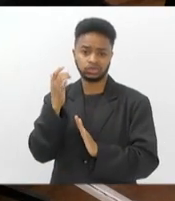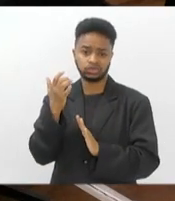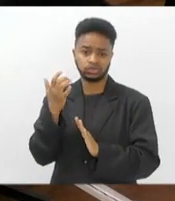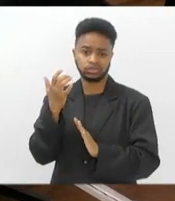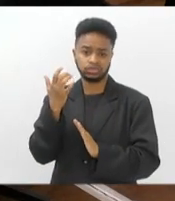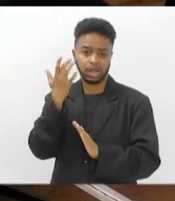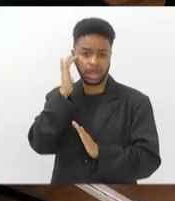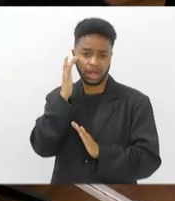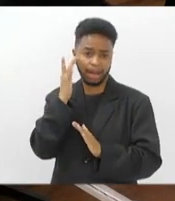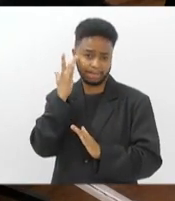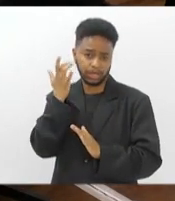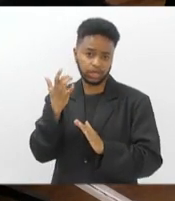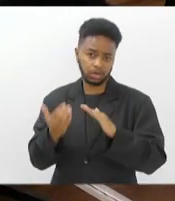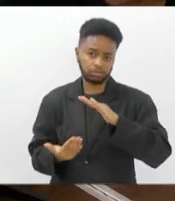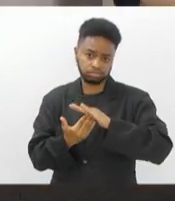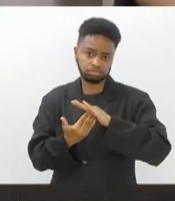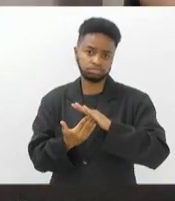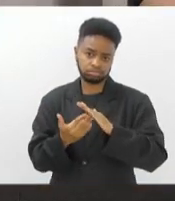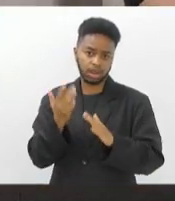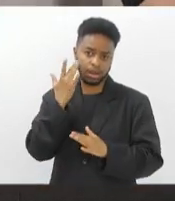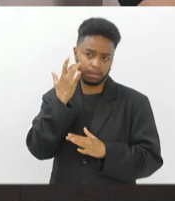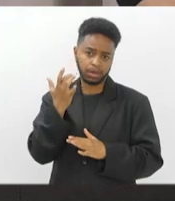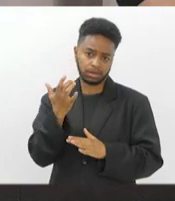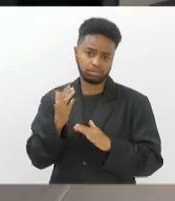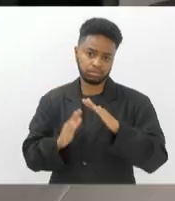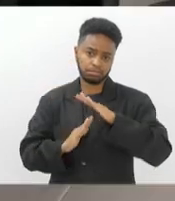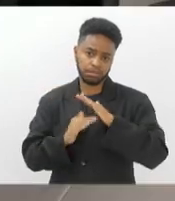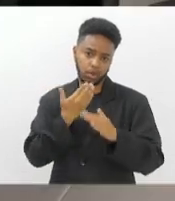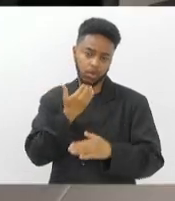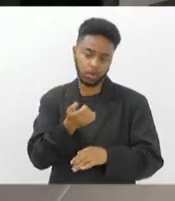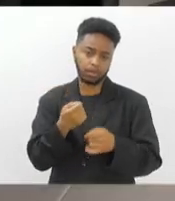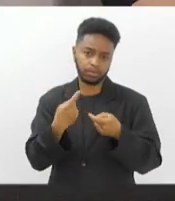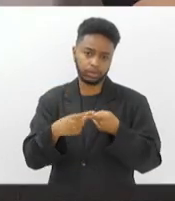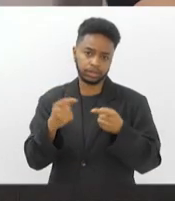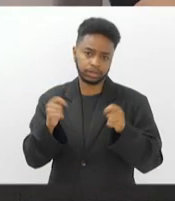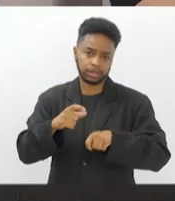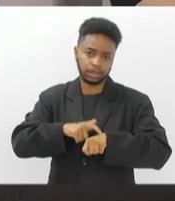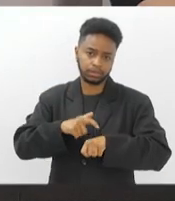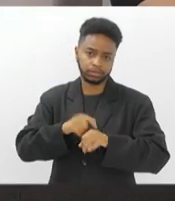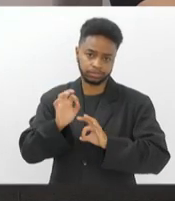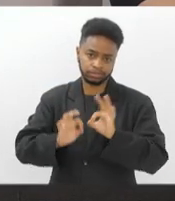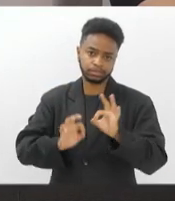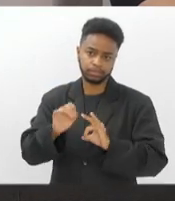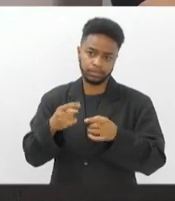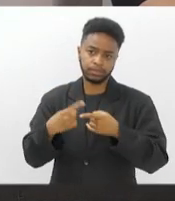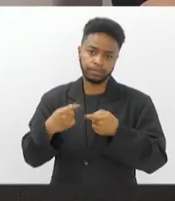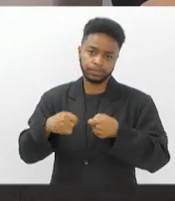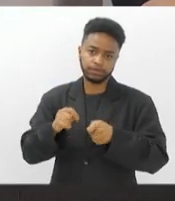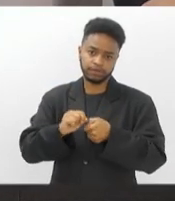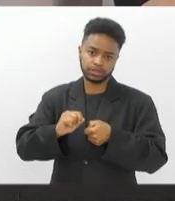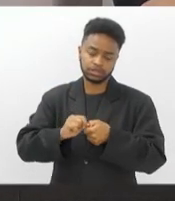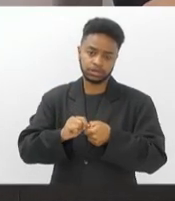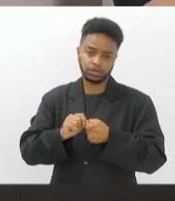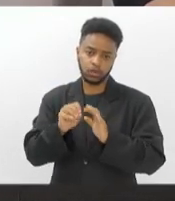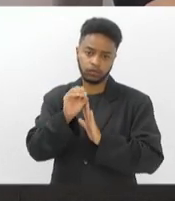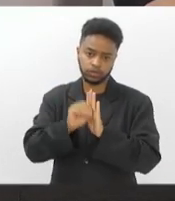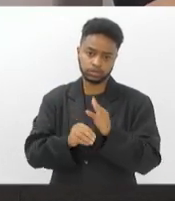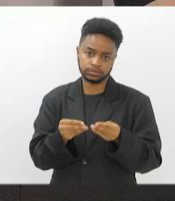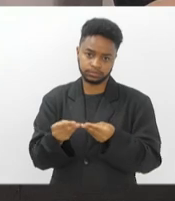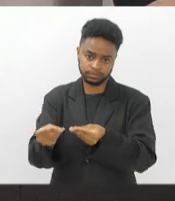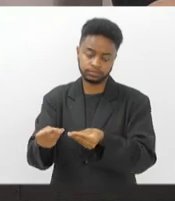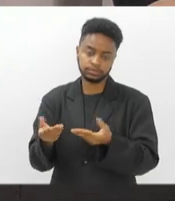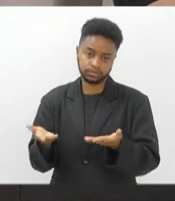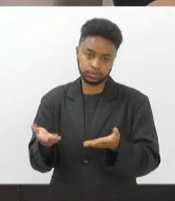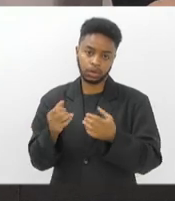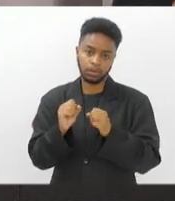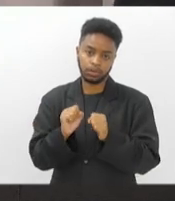precisa ser o mais rápido possível até amanhã poder preparar isso e senão não dá fazer não dá tempo de fazer o ofício para encaminhar Então gostaria